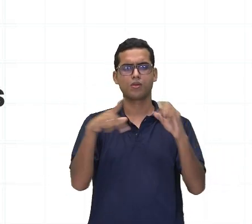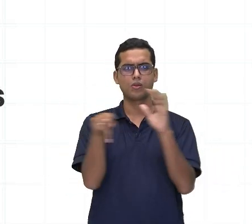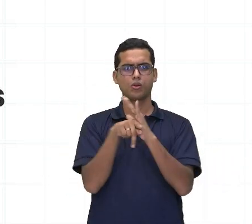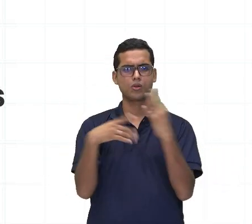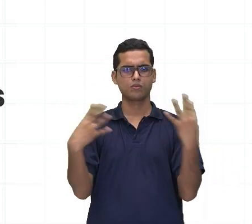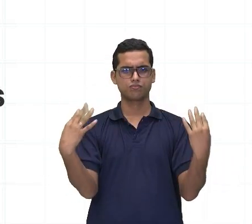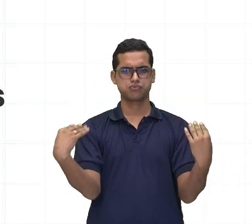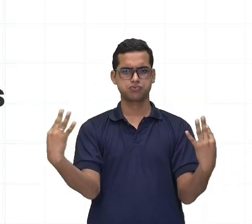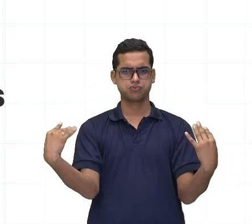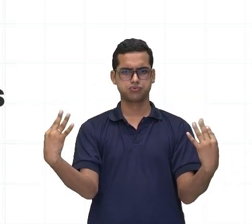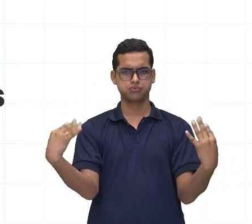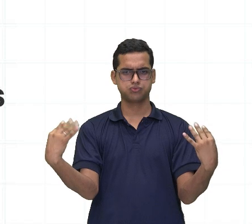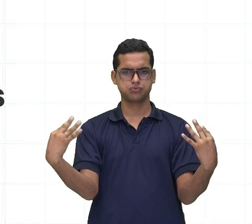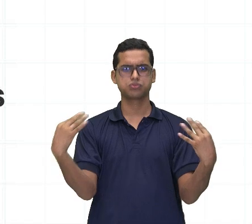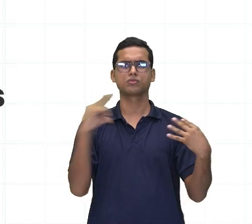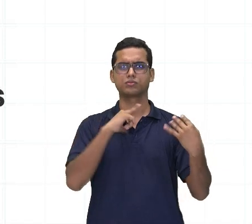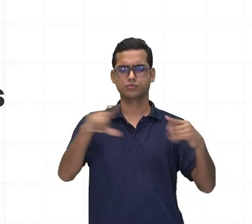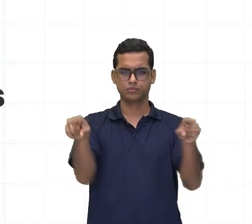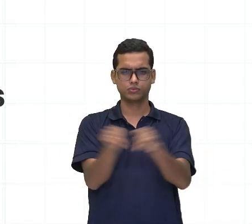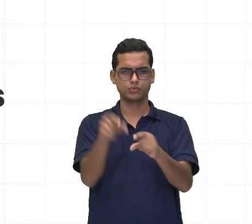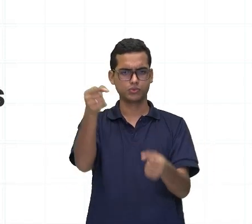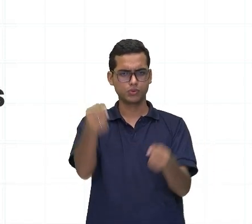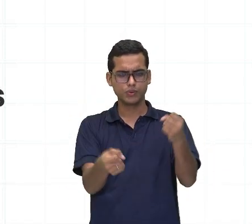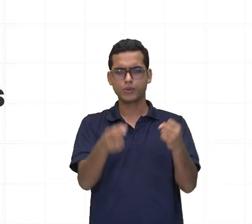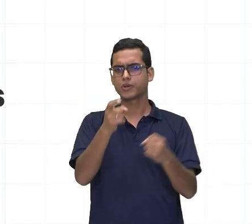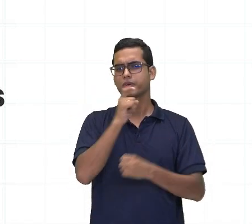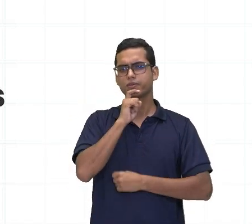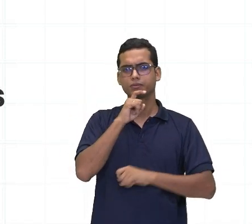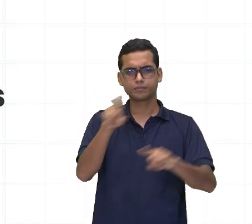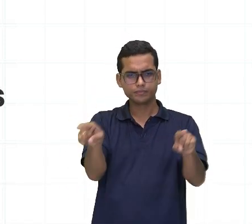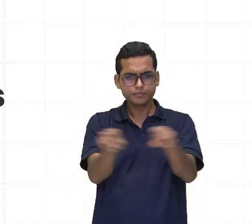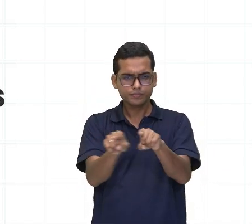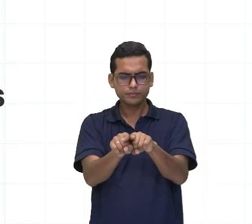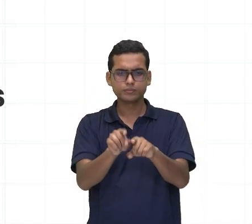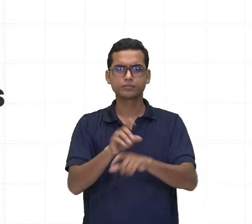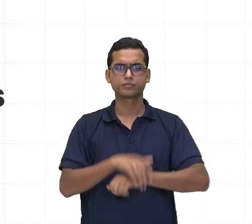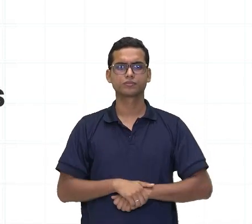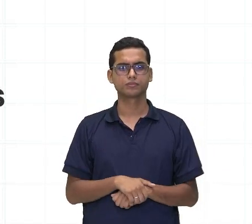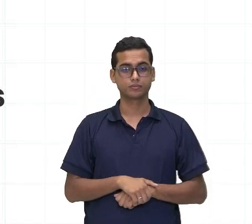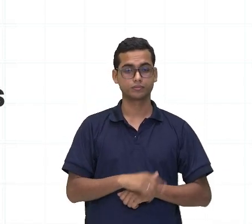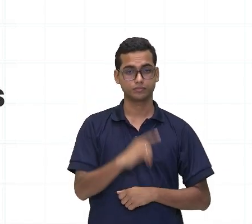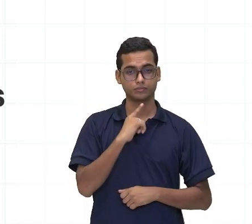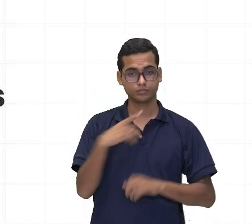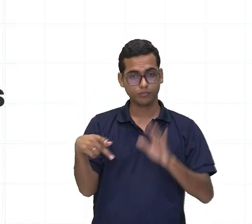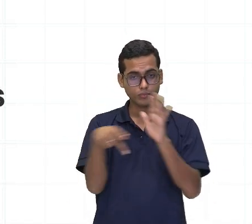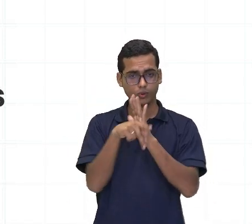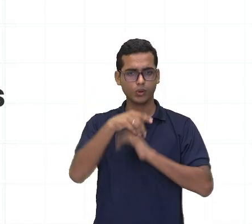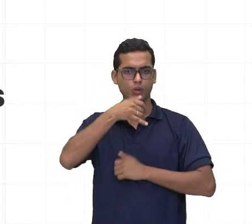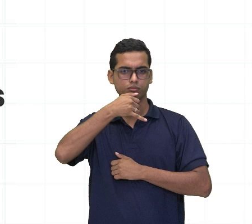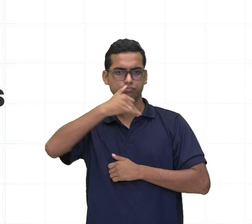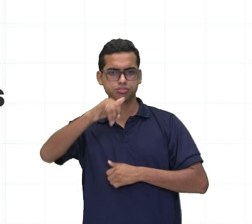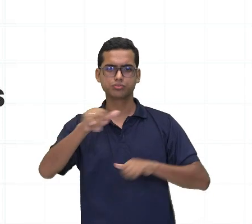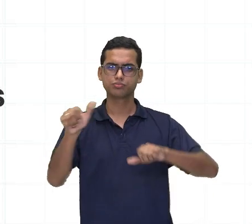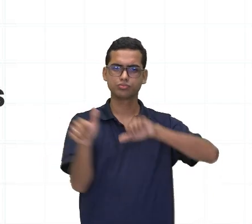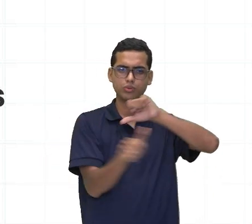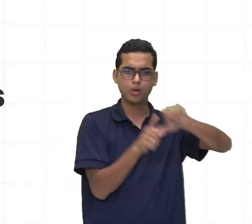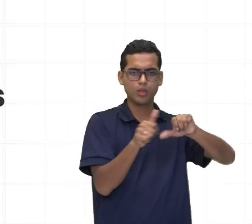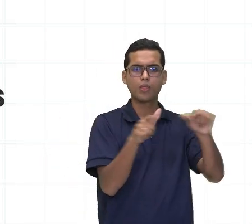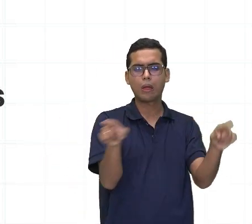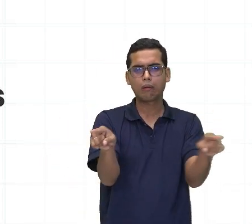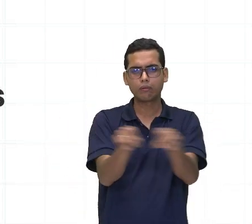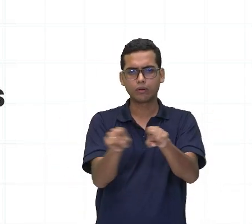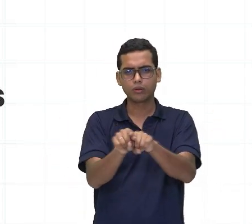de calor e a eficiência dos sistemas de refrigeração. Então, observem